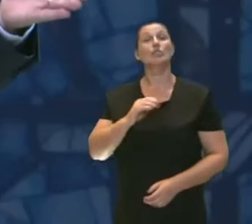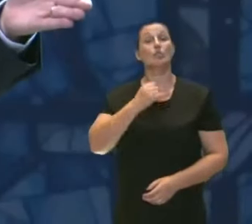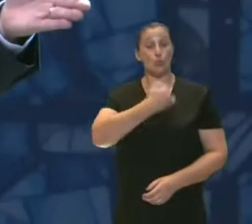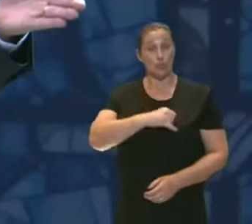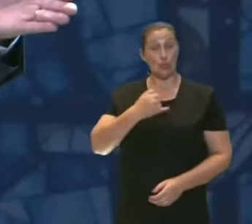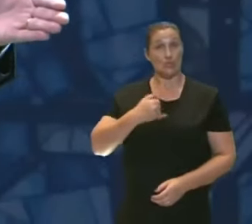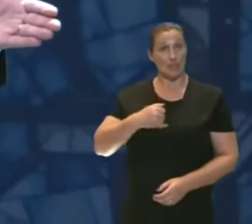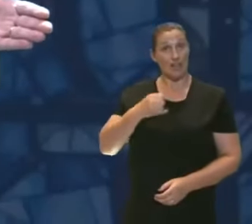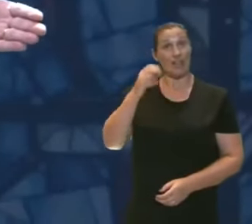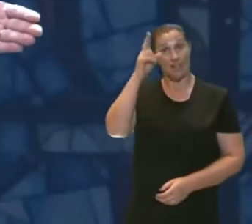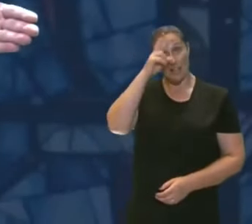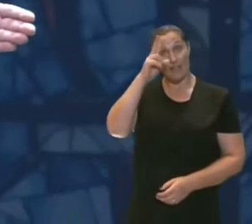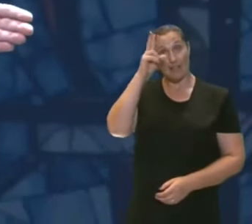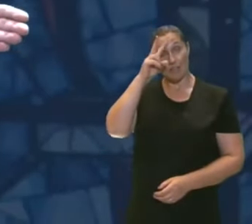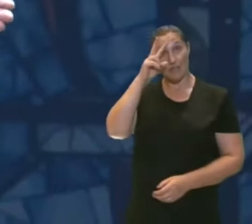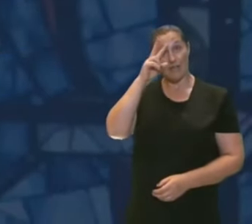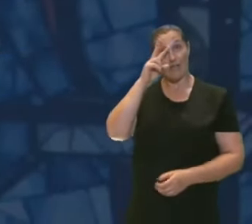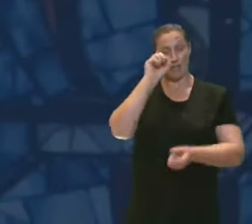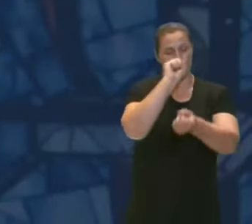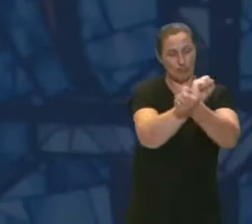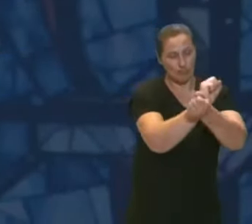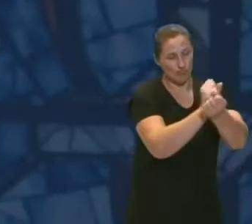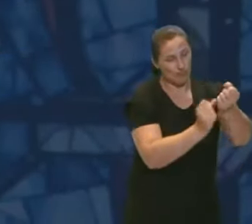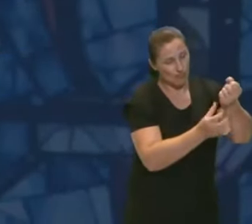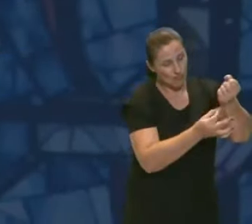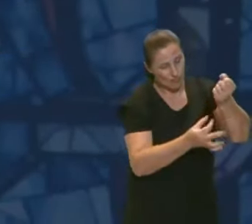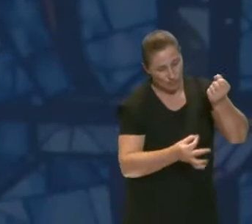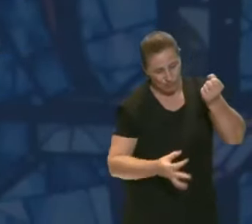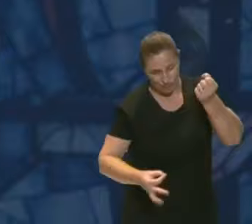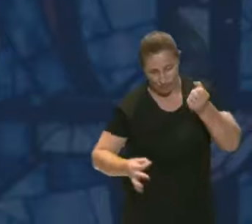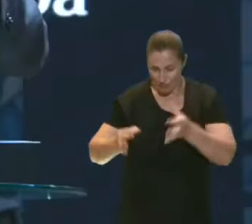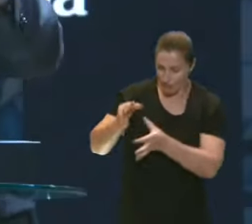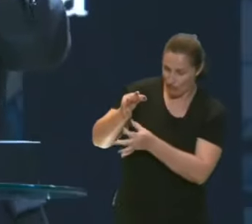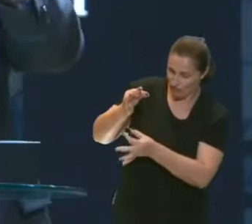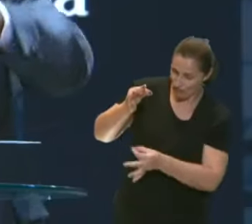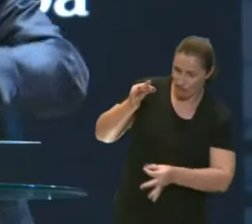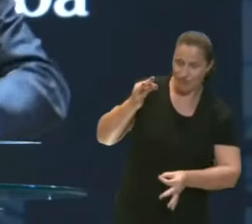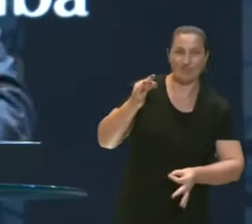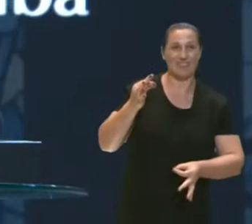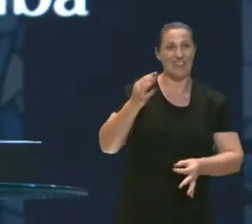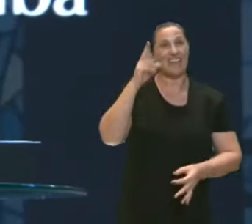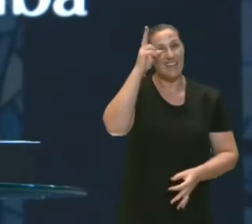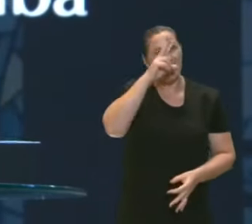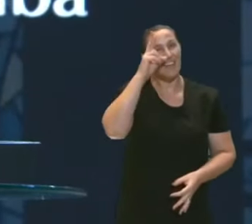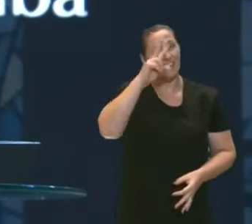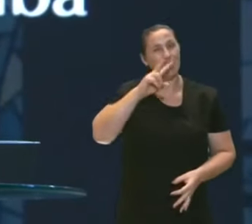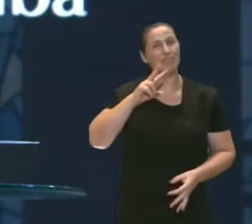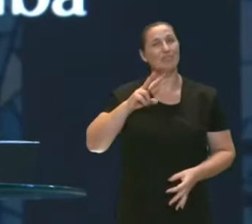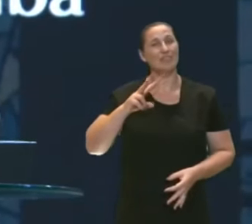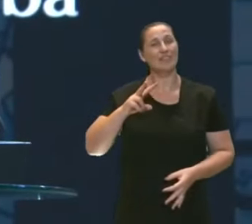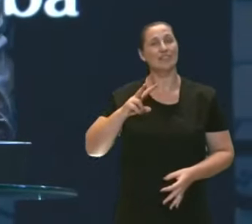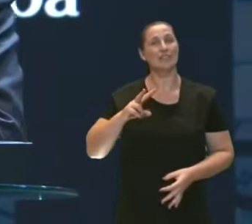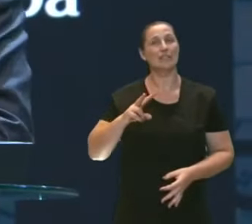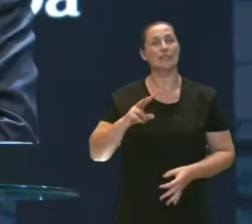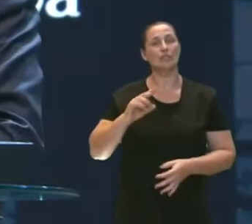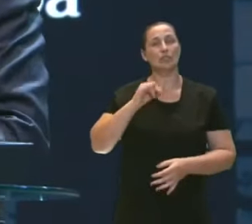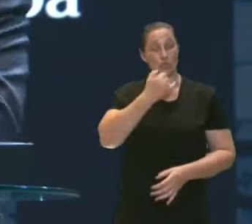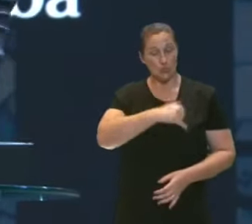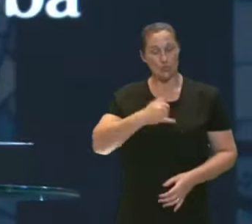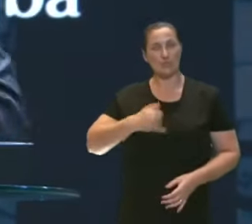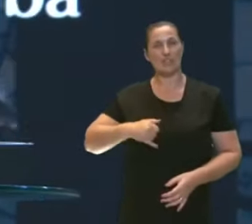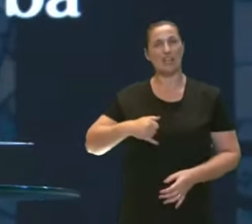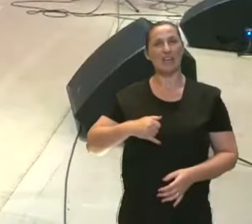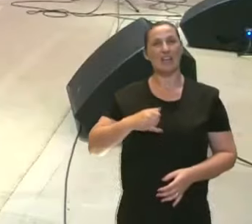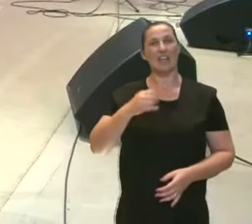das correntes da escravidão. Ele lembra das injustiças na casa de Potifar. Ele lembra